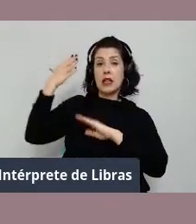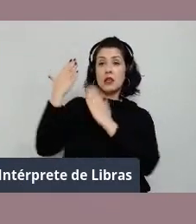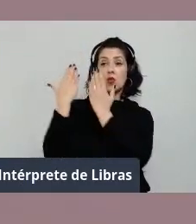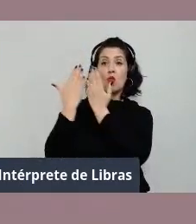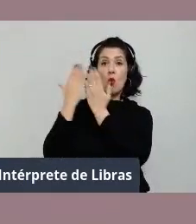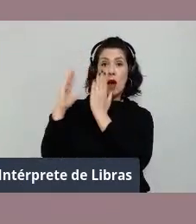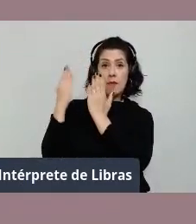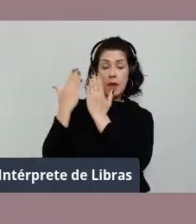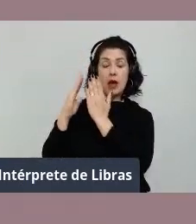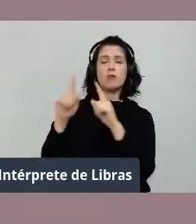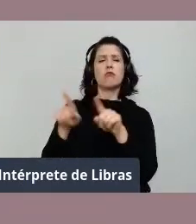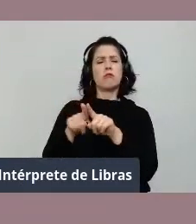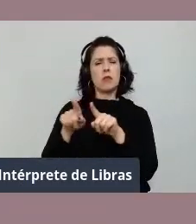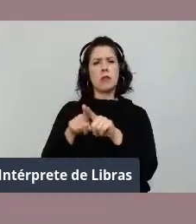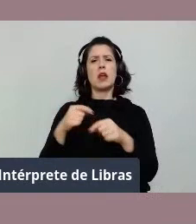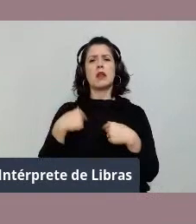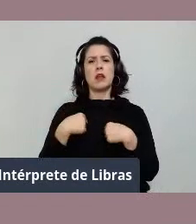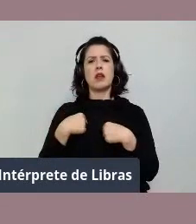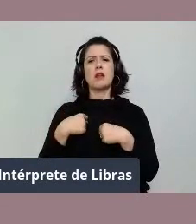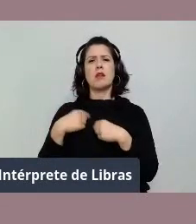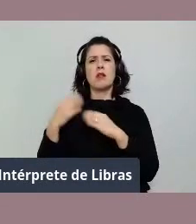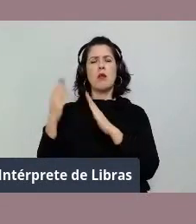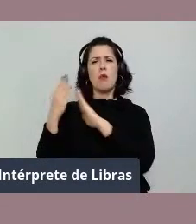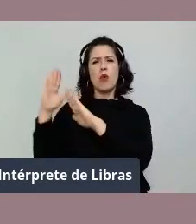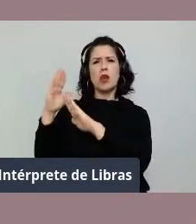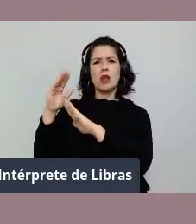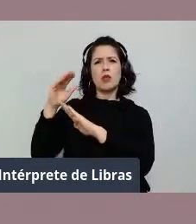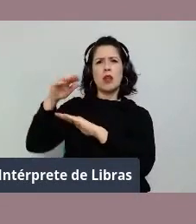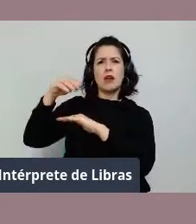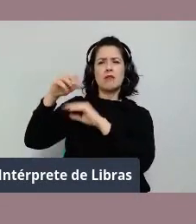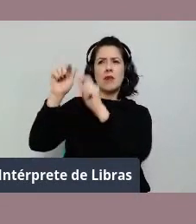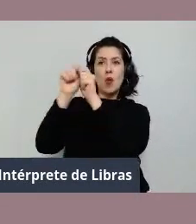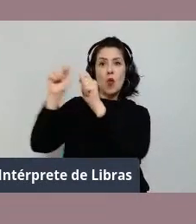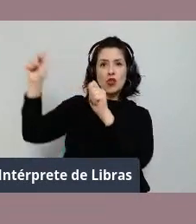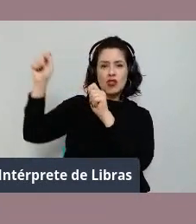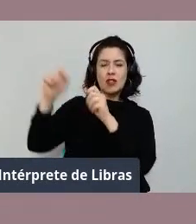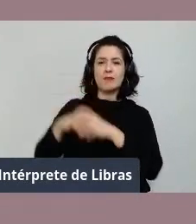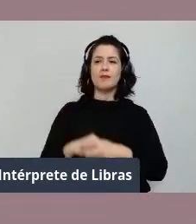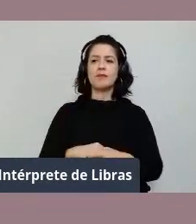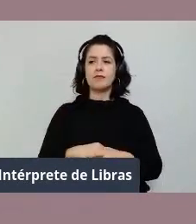branco e vê-se também um pedacinho da cortina.